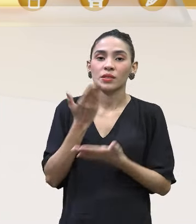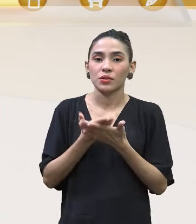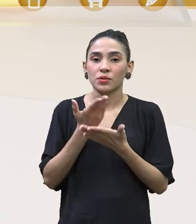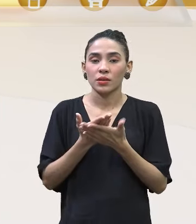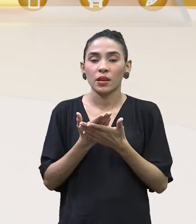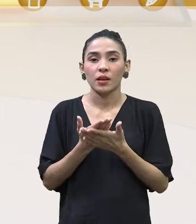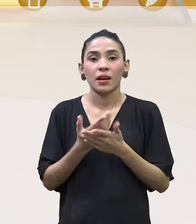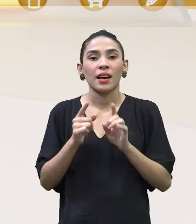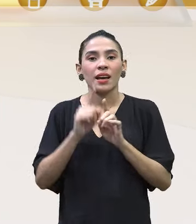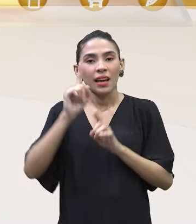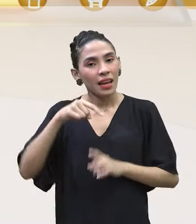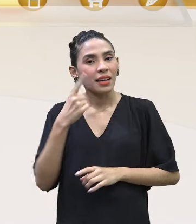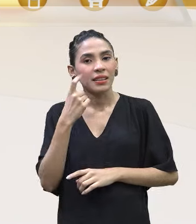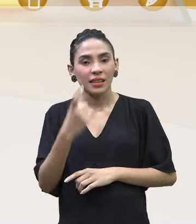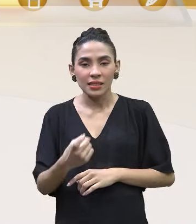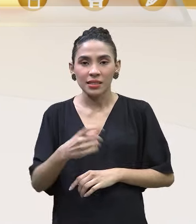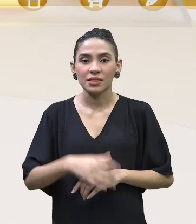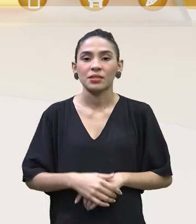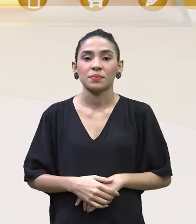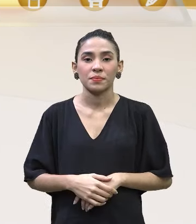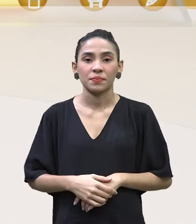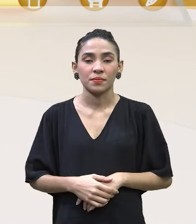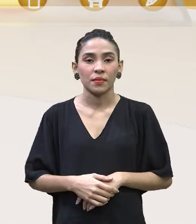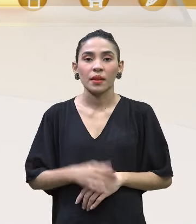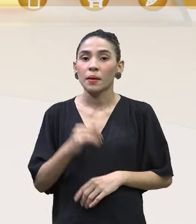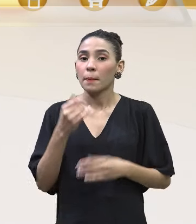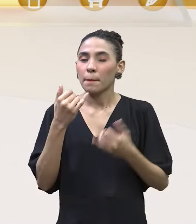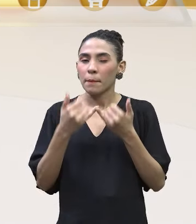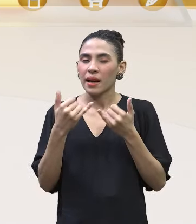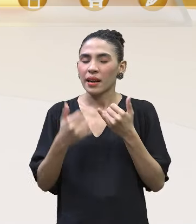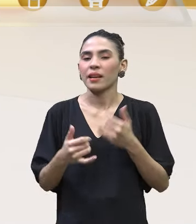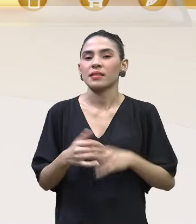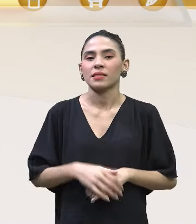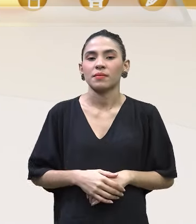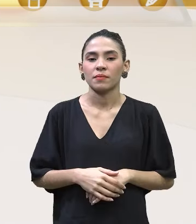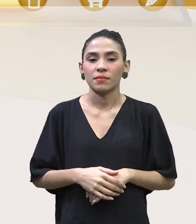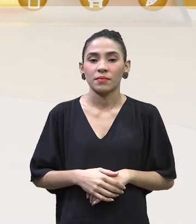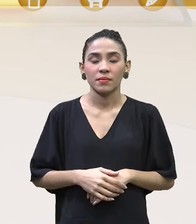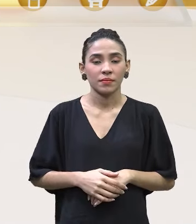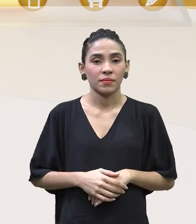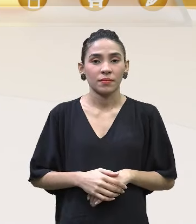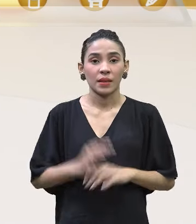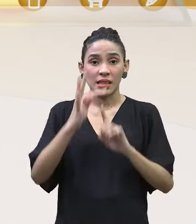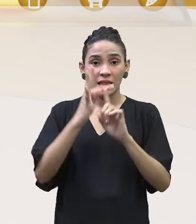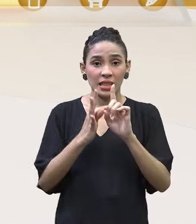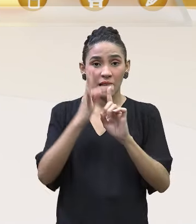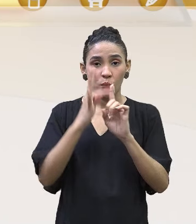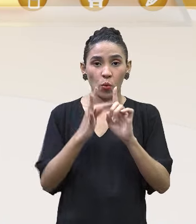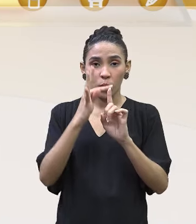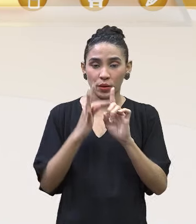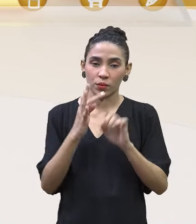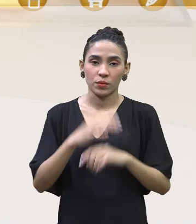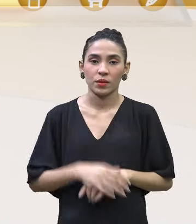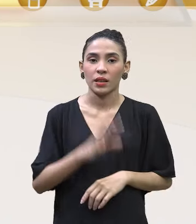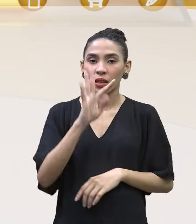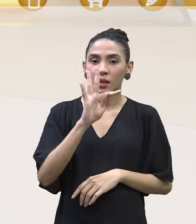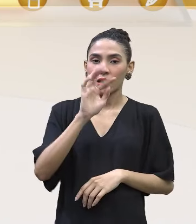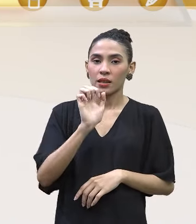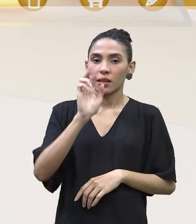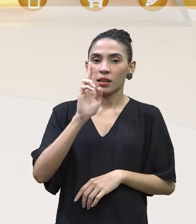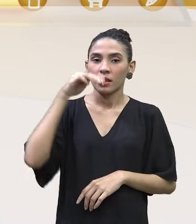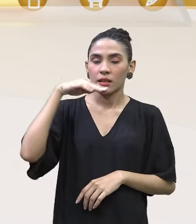é muito interessante exatamente então podemos dizer novamente é como se fosse é como se fosse um termômetro tá dim medindo